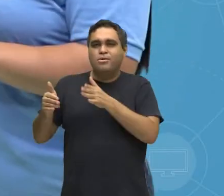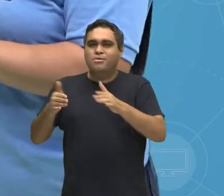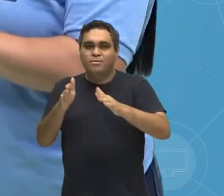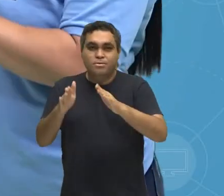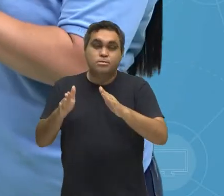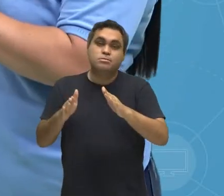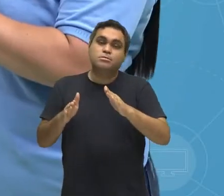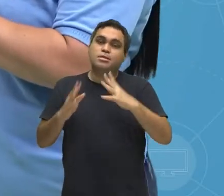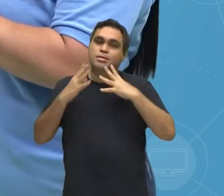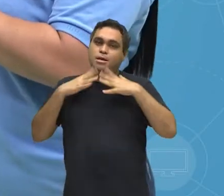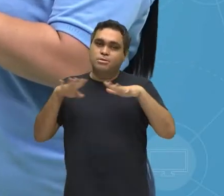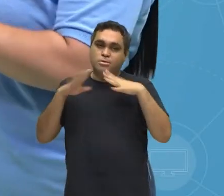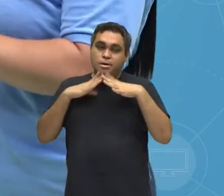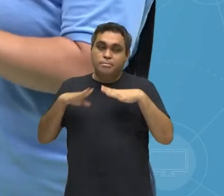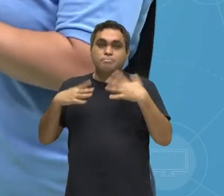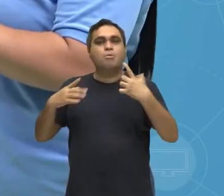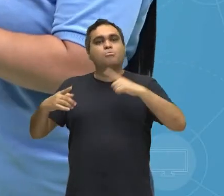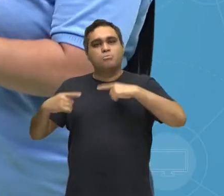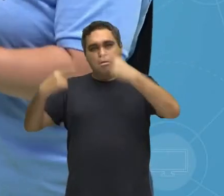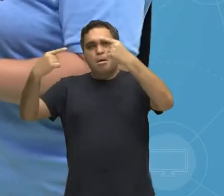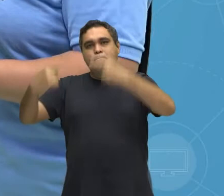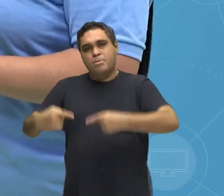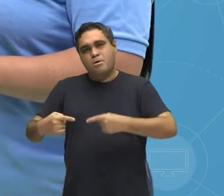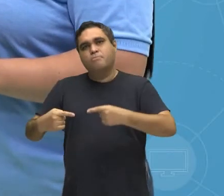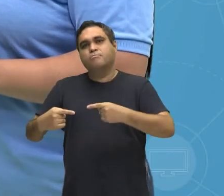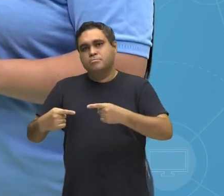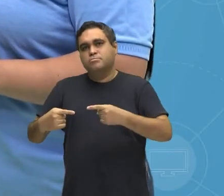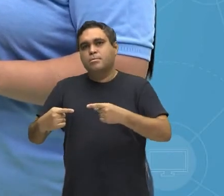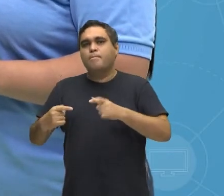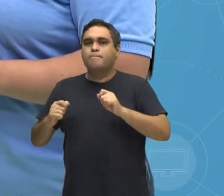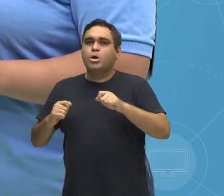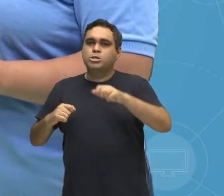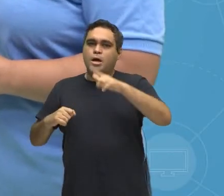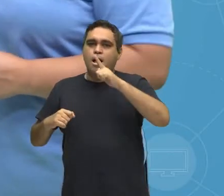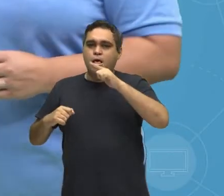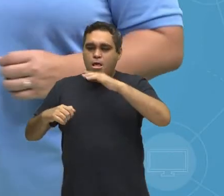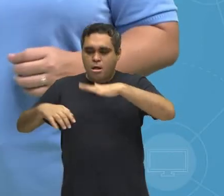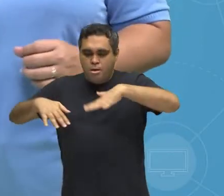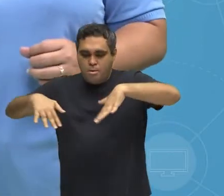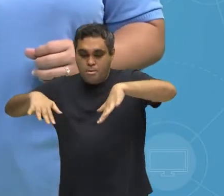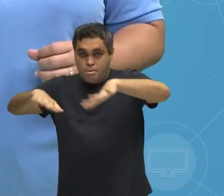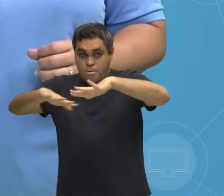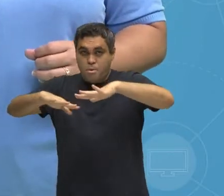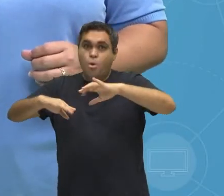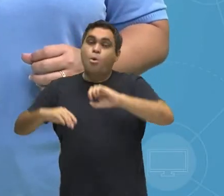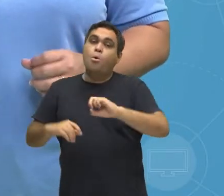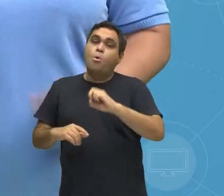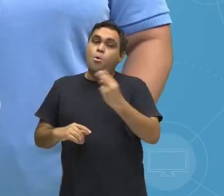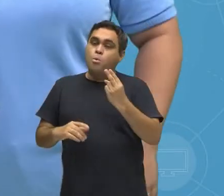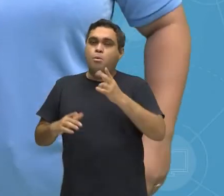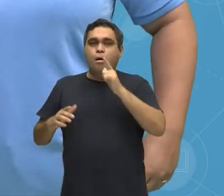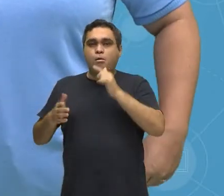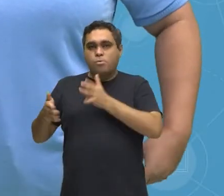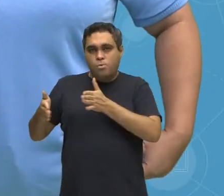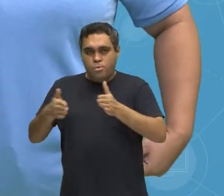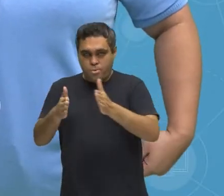esta prova, ela acontece num lago ou no rio. Ela é uma prova realizada em águas